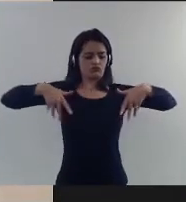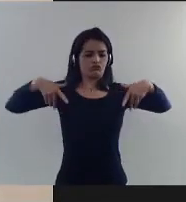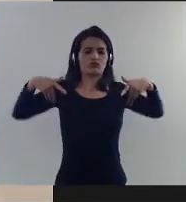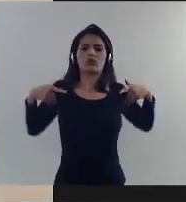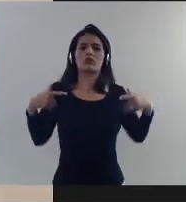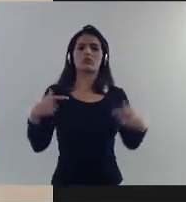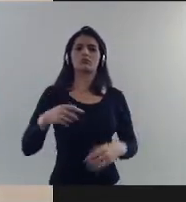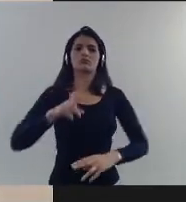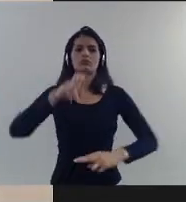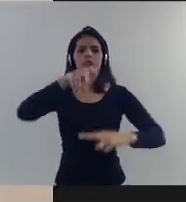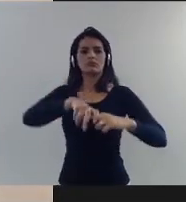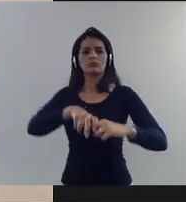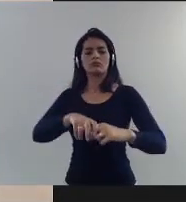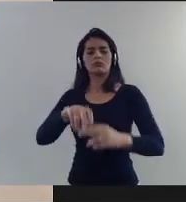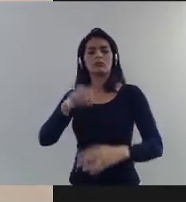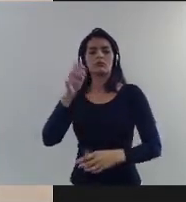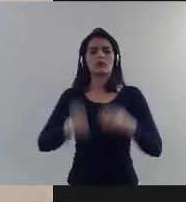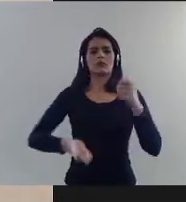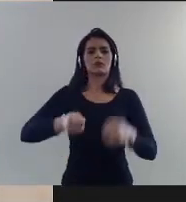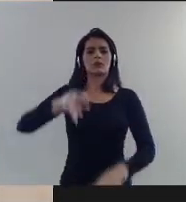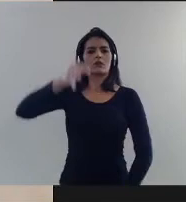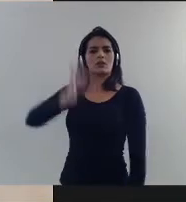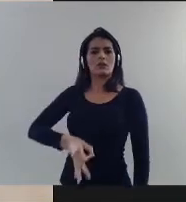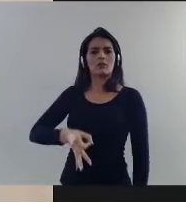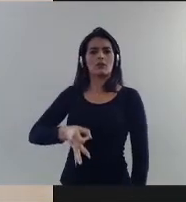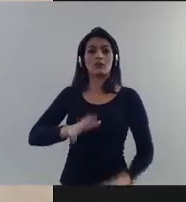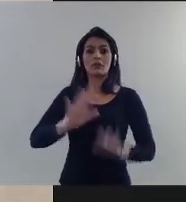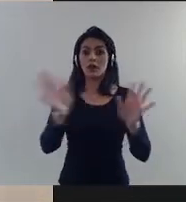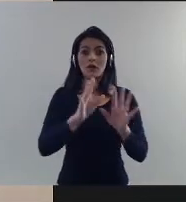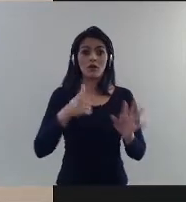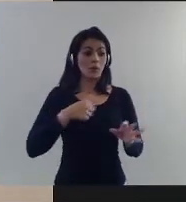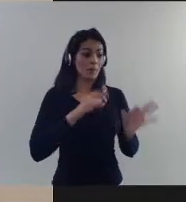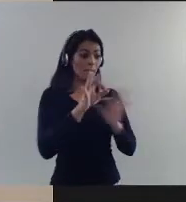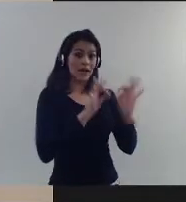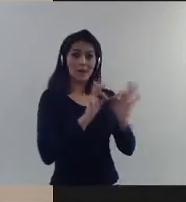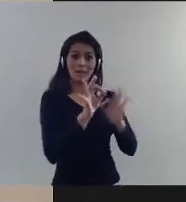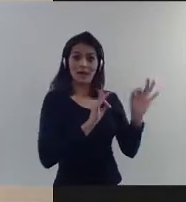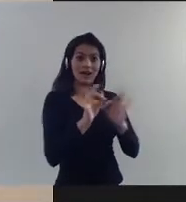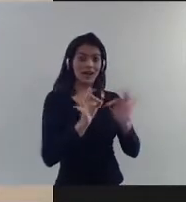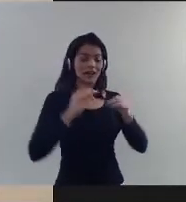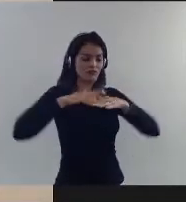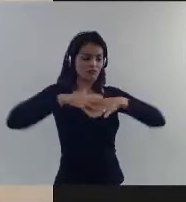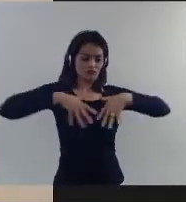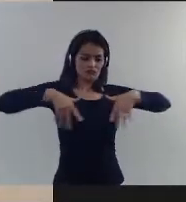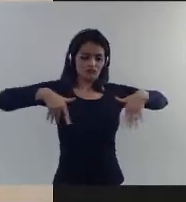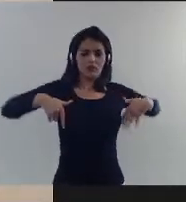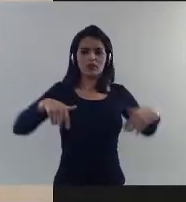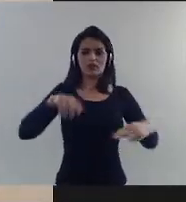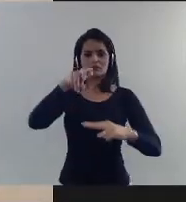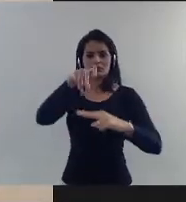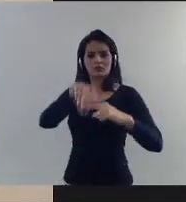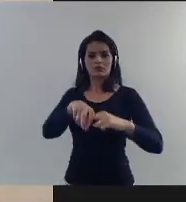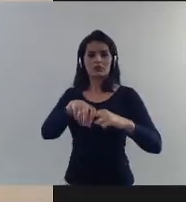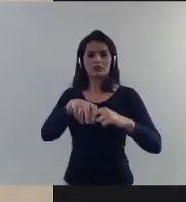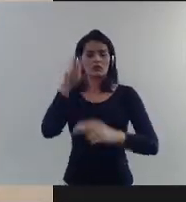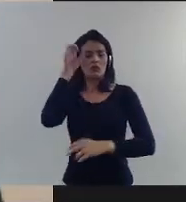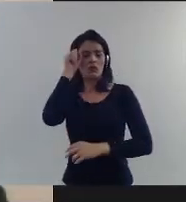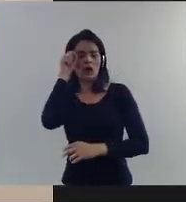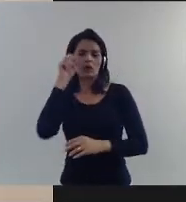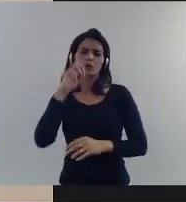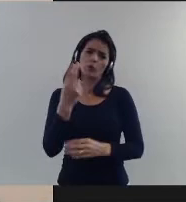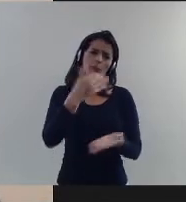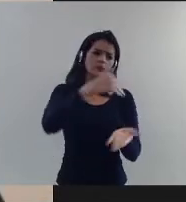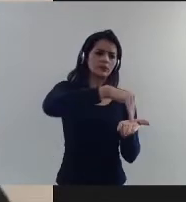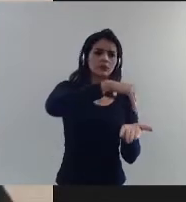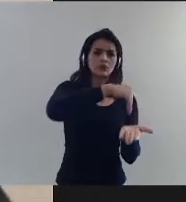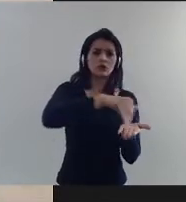trocar, colocar a sua toga, porque eu não abri mão disso, e você sentar numa mesa de um quarto, de um escritório, que a